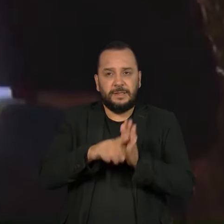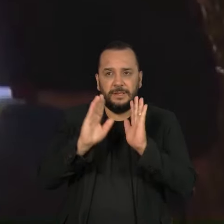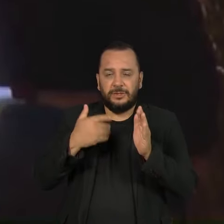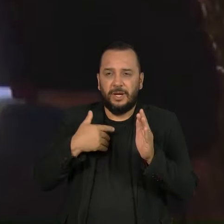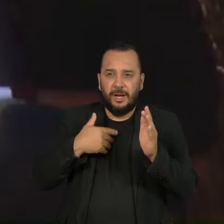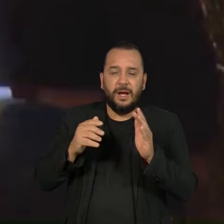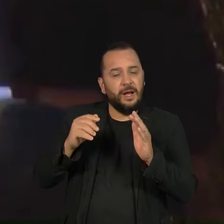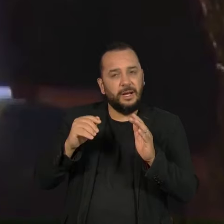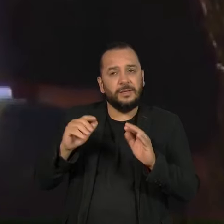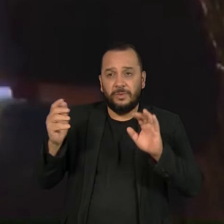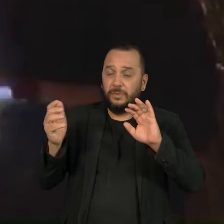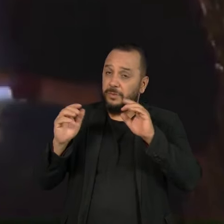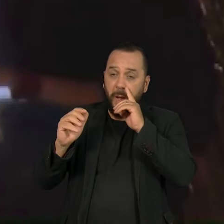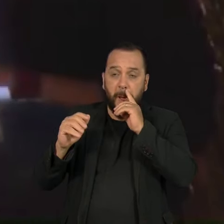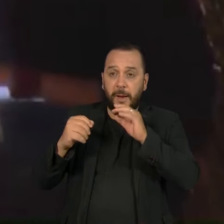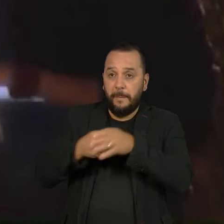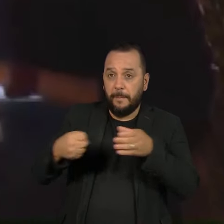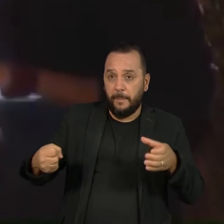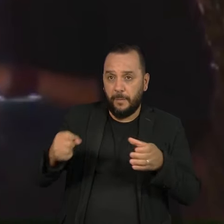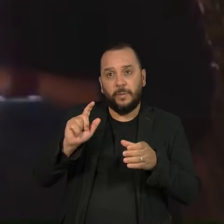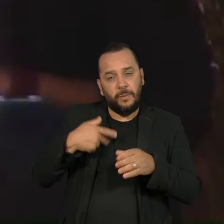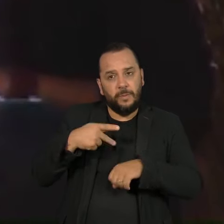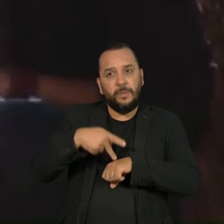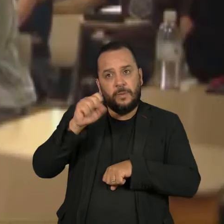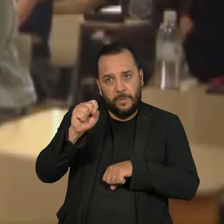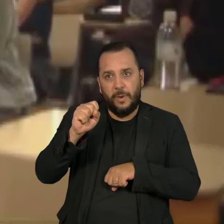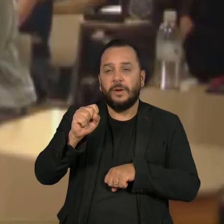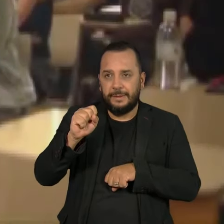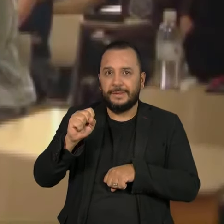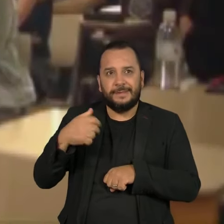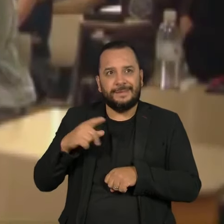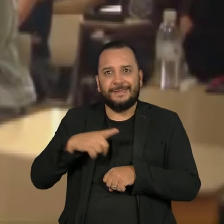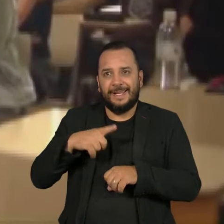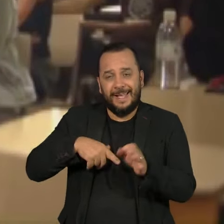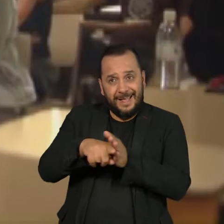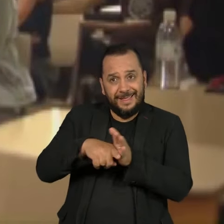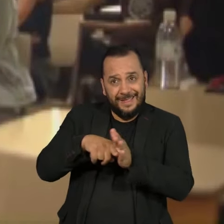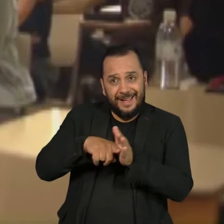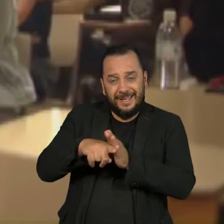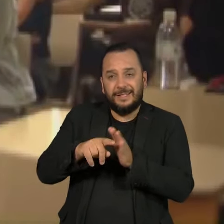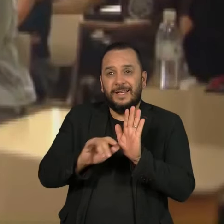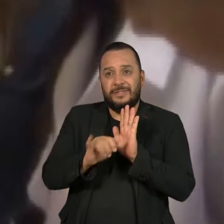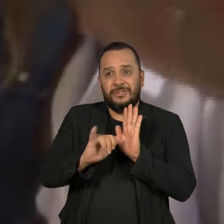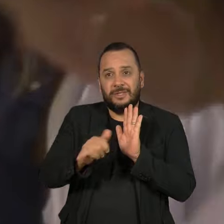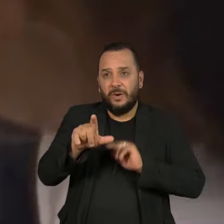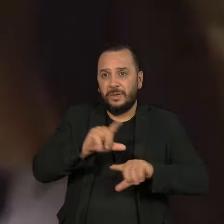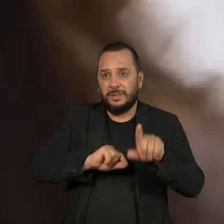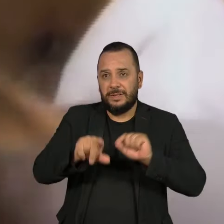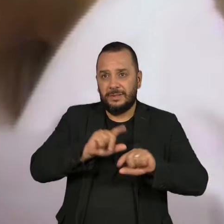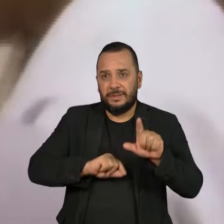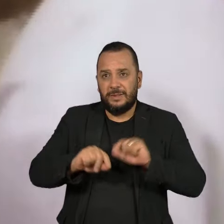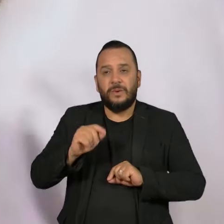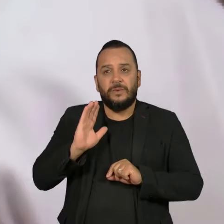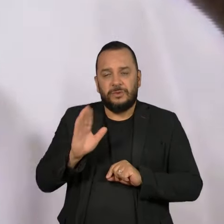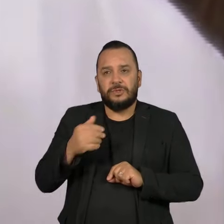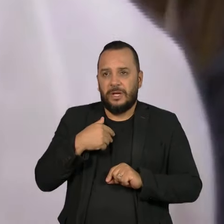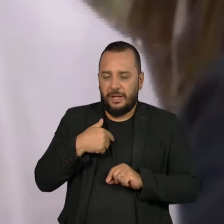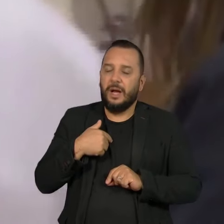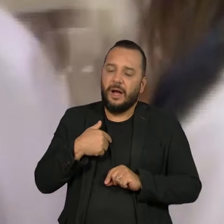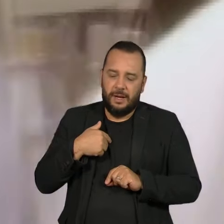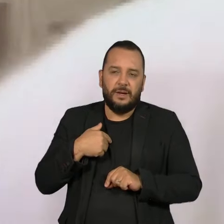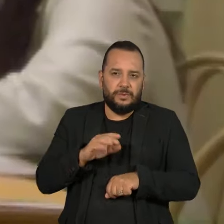ações afirmativas na pós-graduação, realizado a partir da análise dos editais de seleção dos cursos de mestrado